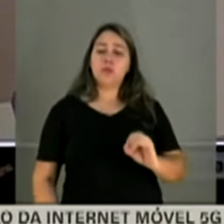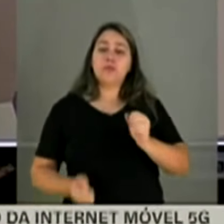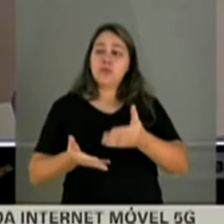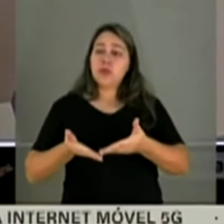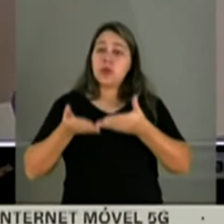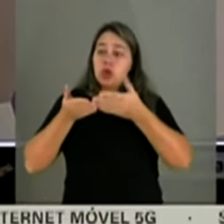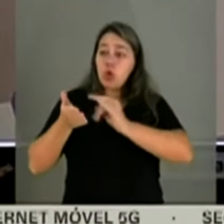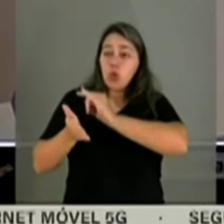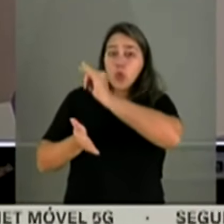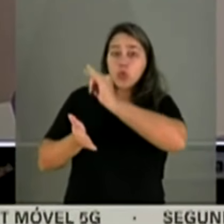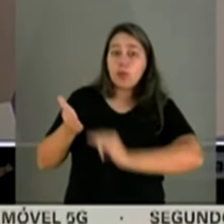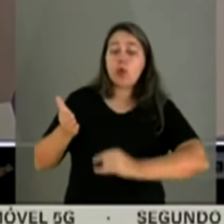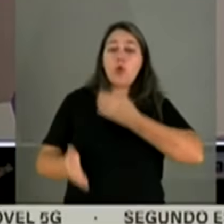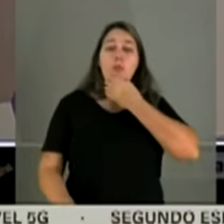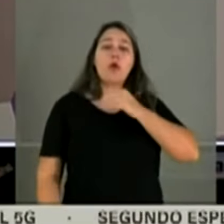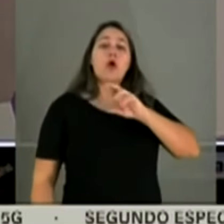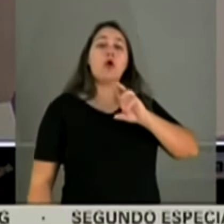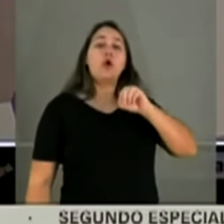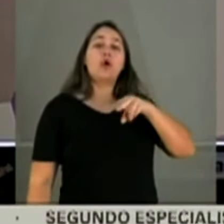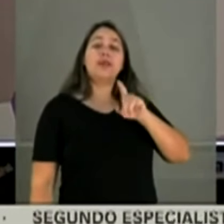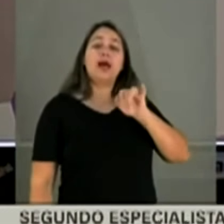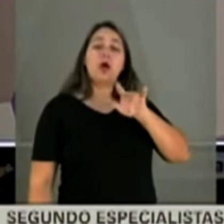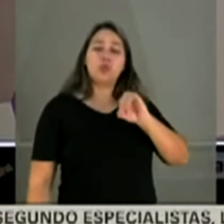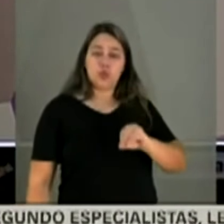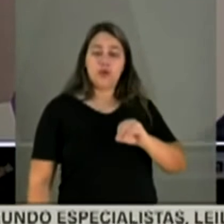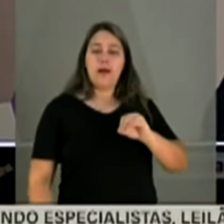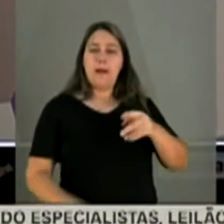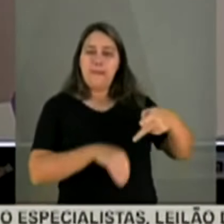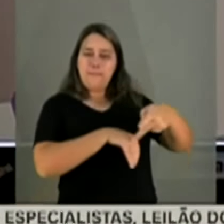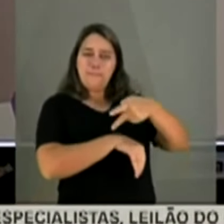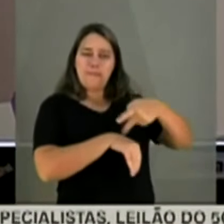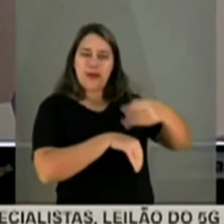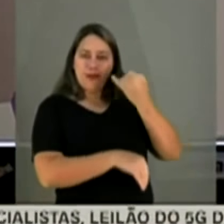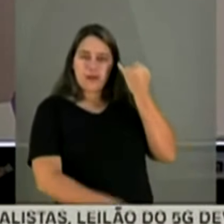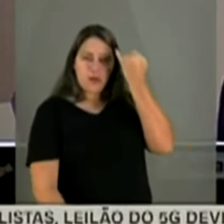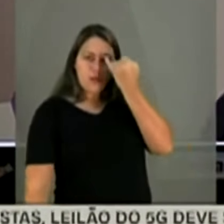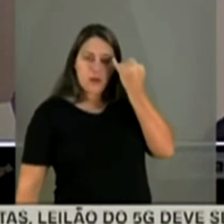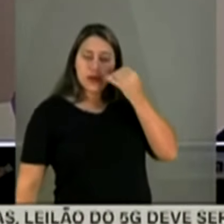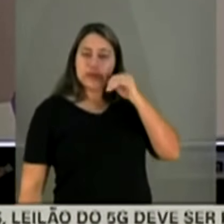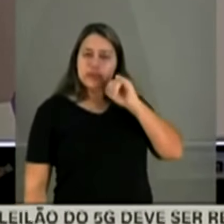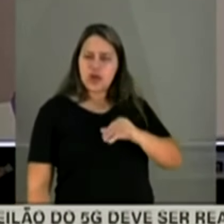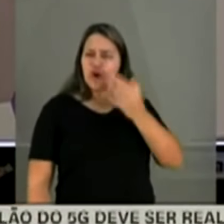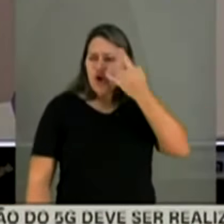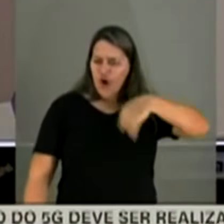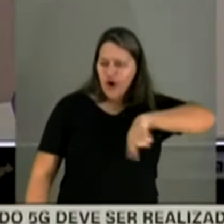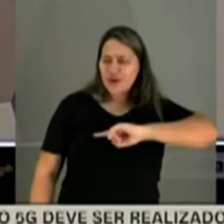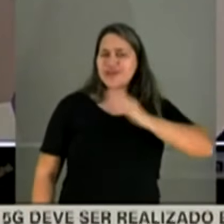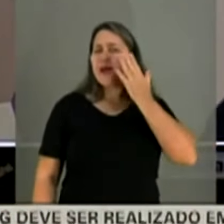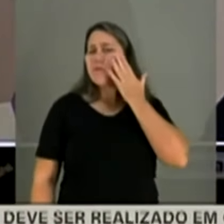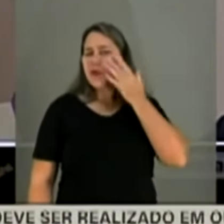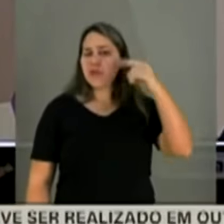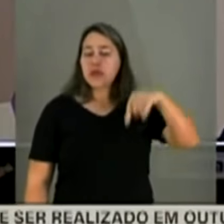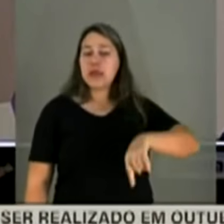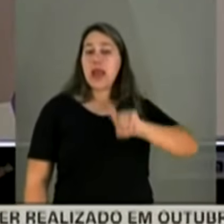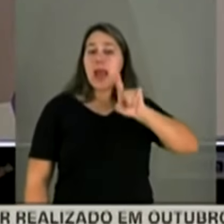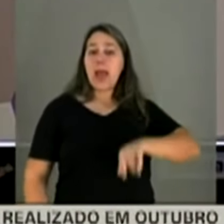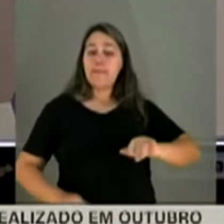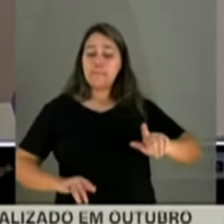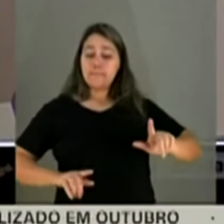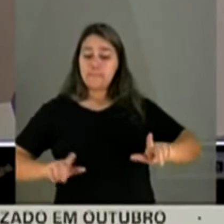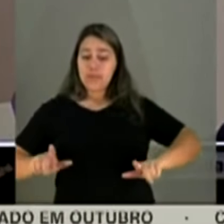dossiê para o seu Ronaldo, que está na Espanha. Isso é de conhecimento daqui da CPI. Que é primo dele. Que é primo